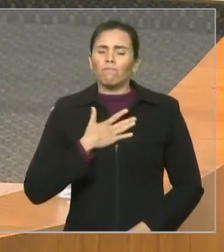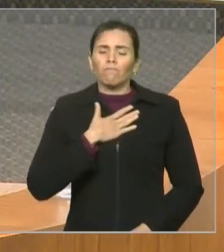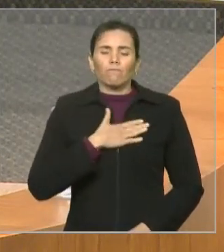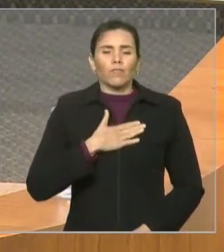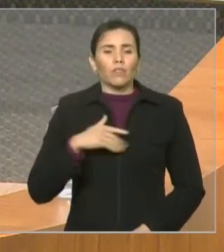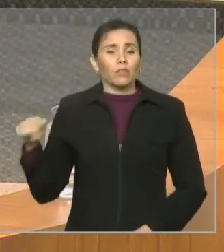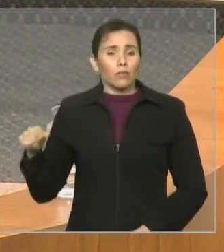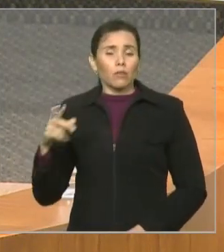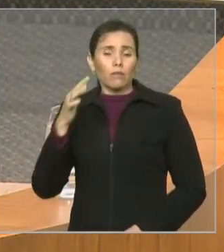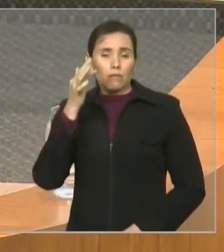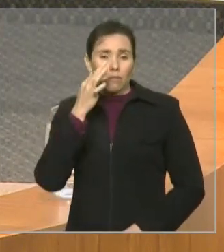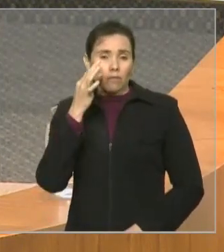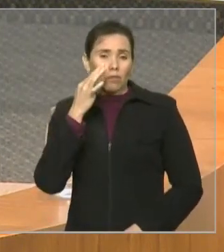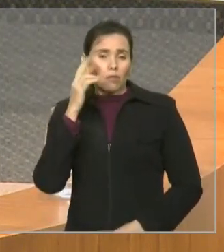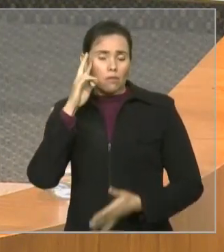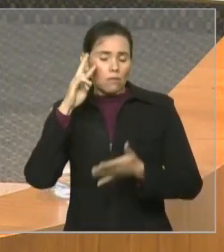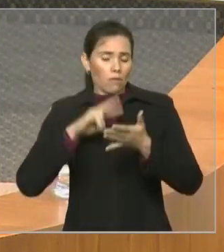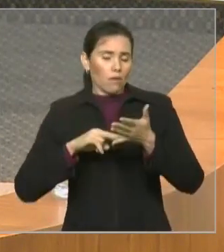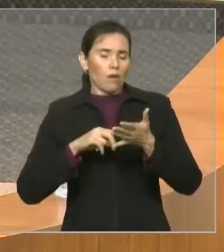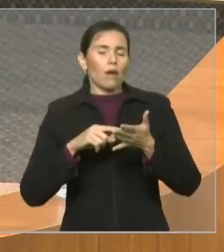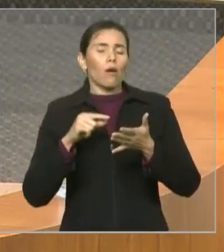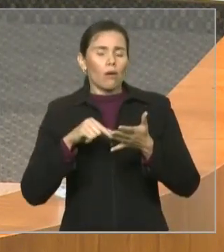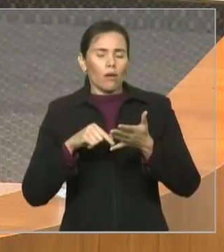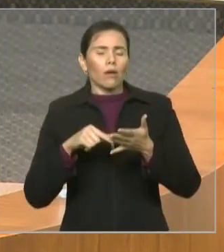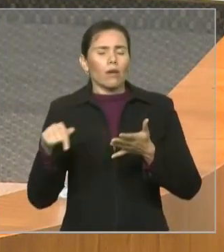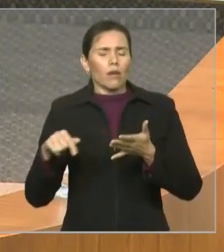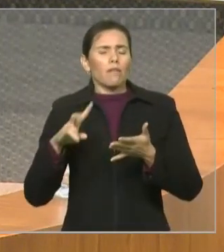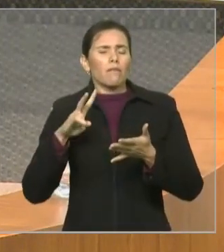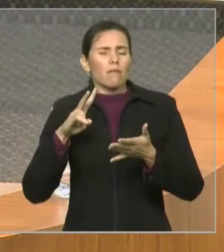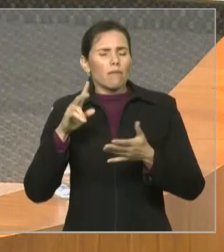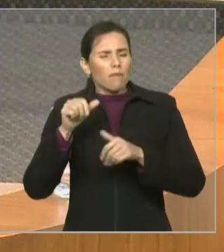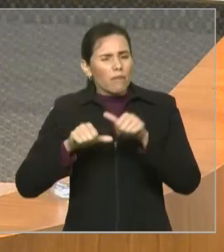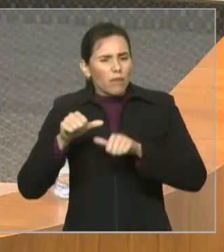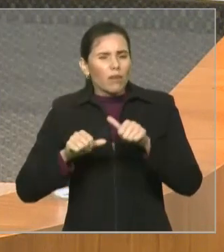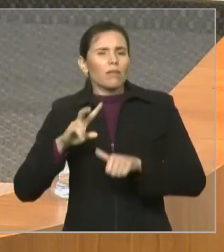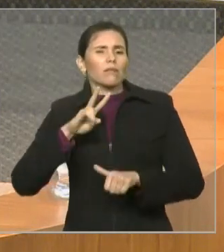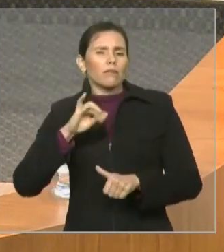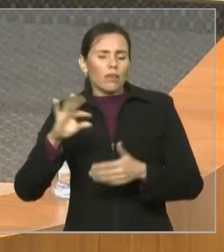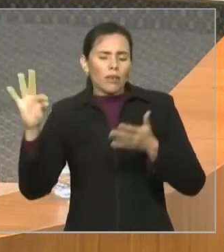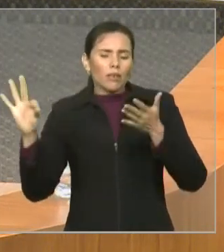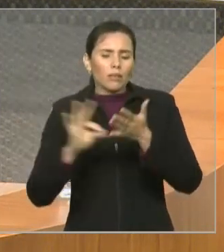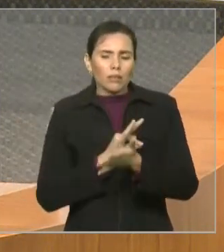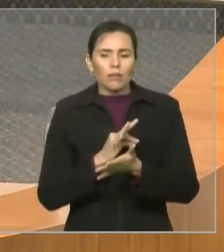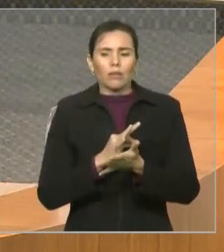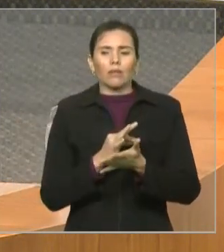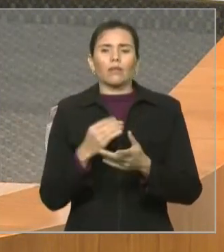A Secretaria de Segurança, por meio da IDENTE, poderá fazer toda a atualização desse sistema